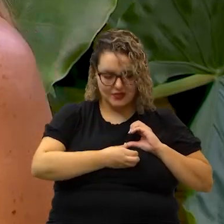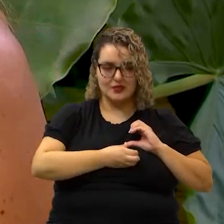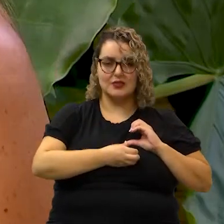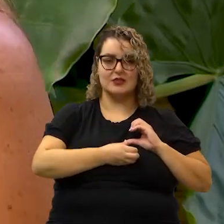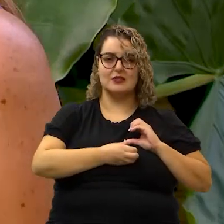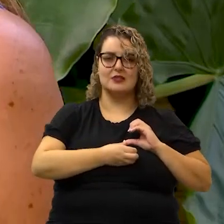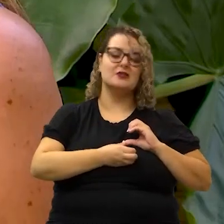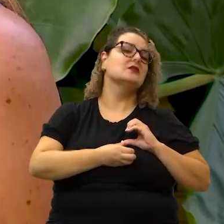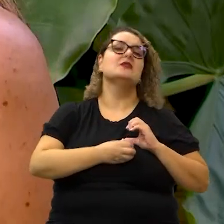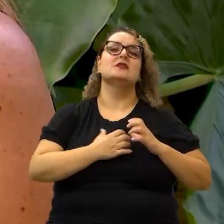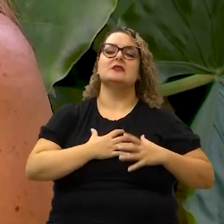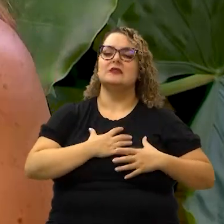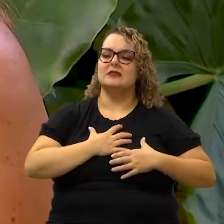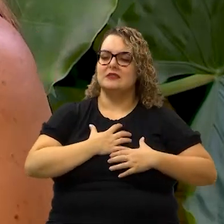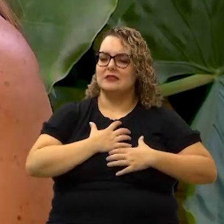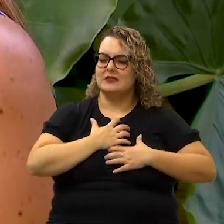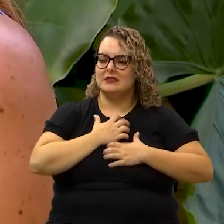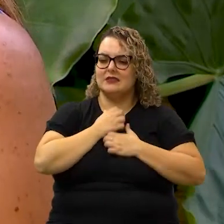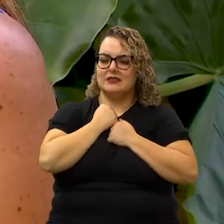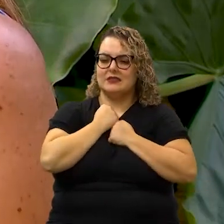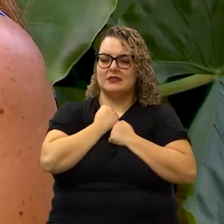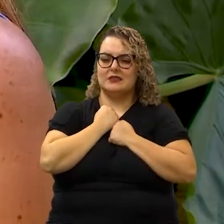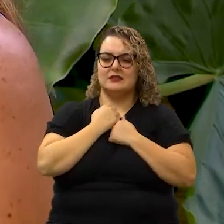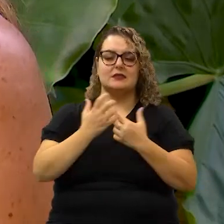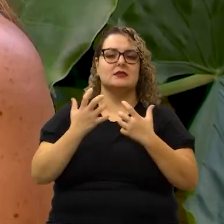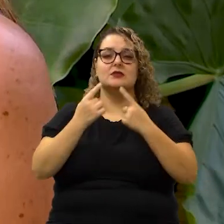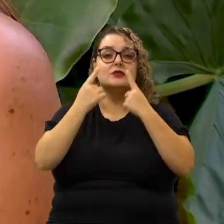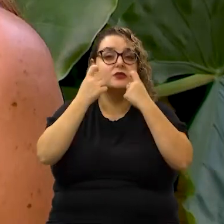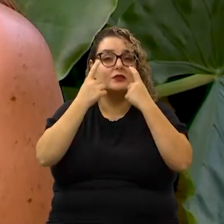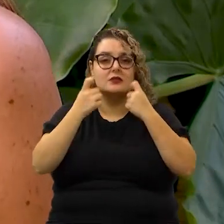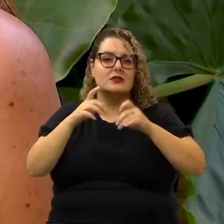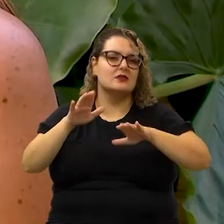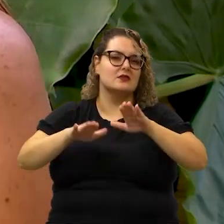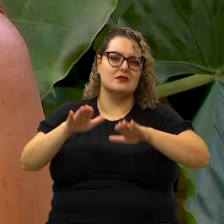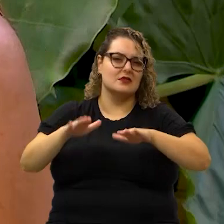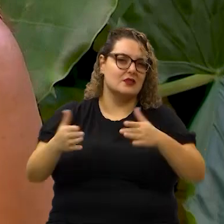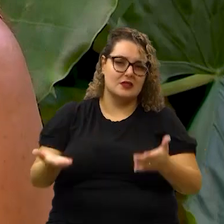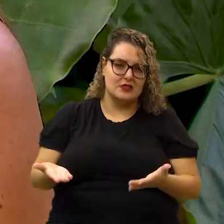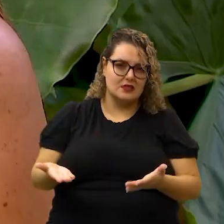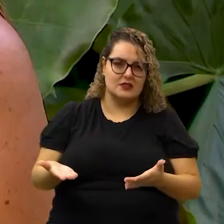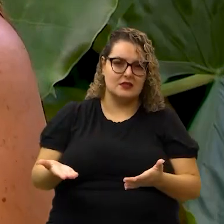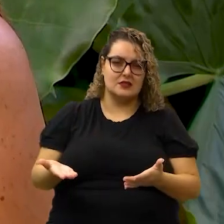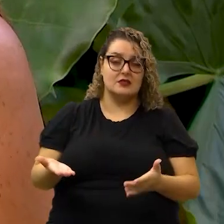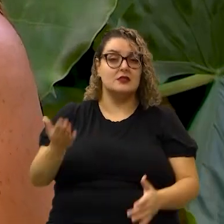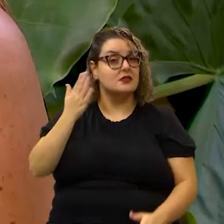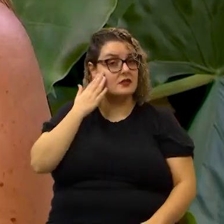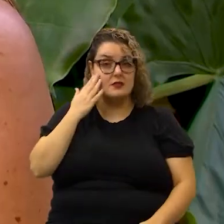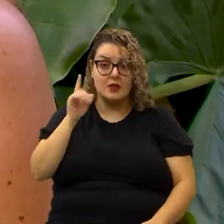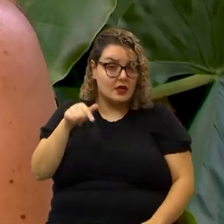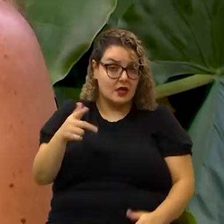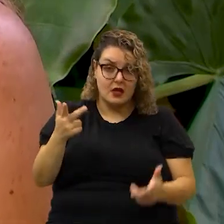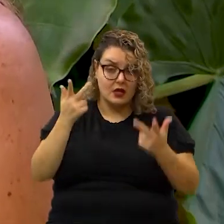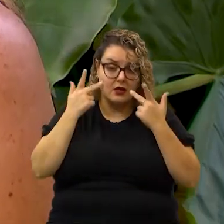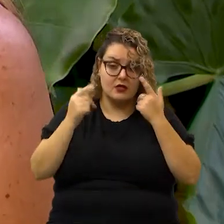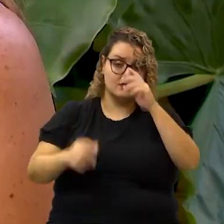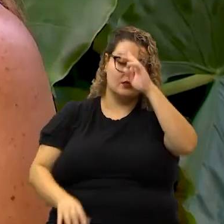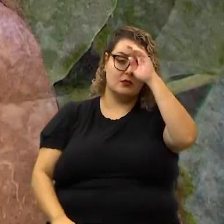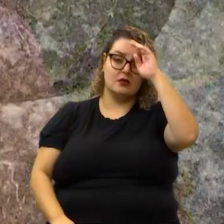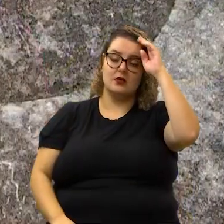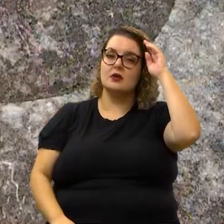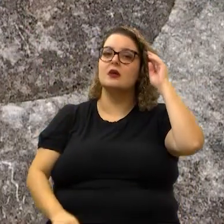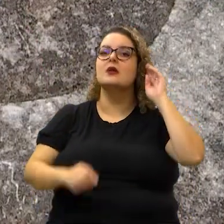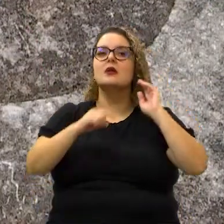você sentir um sufocamento aqui, de querer chorar de vez em quando e saber que isso é